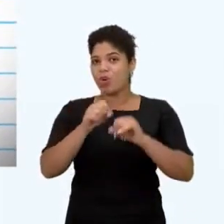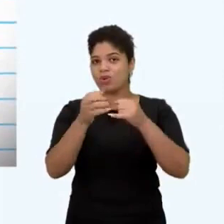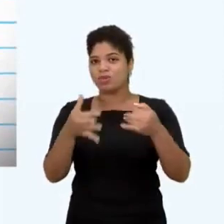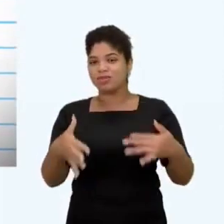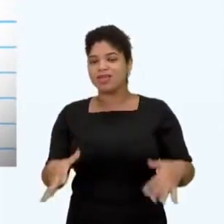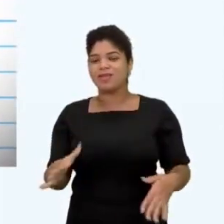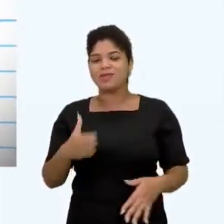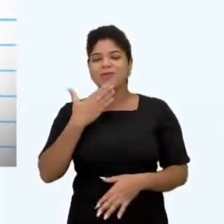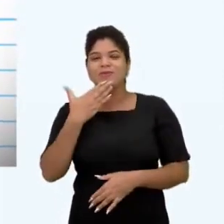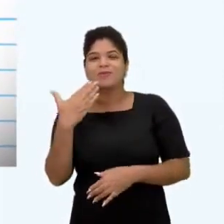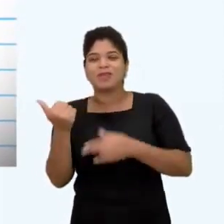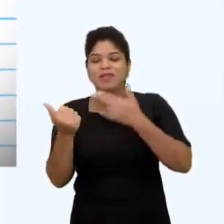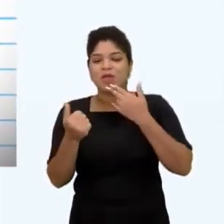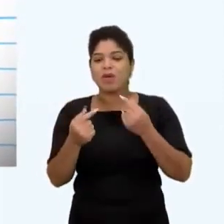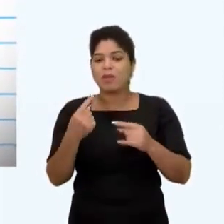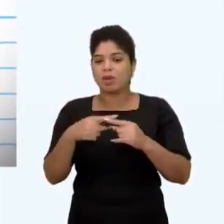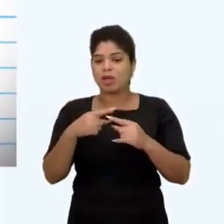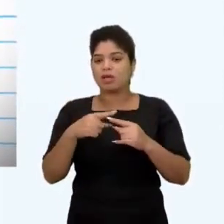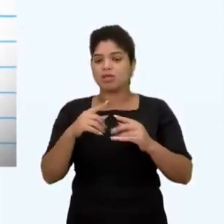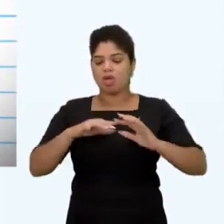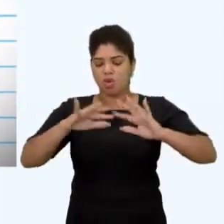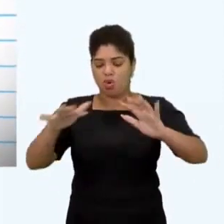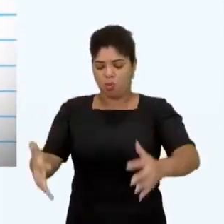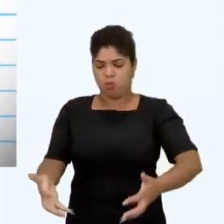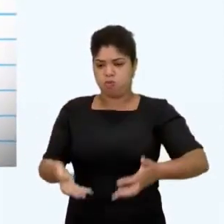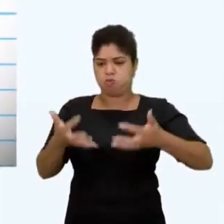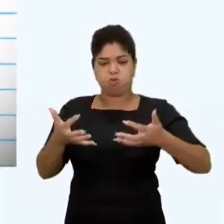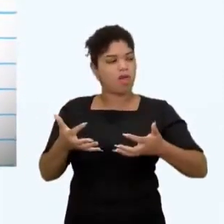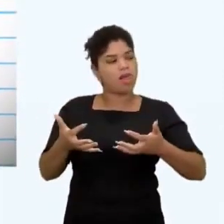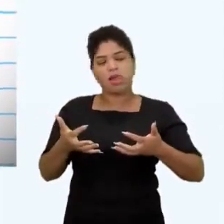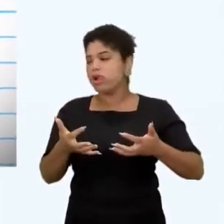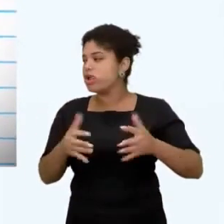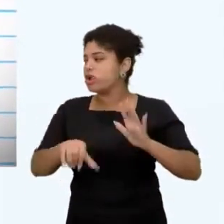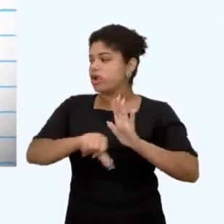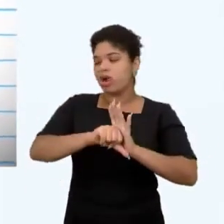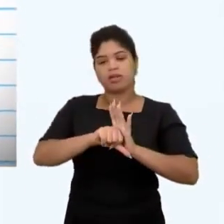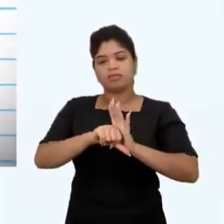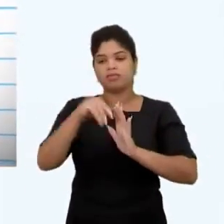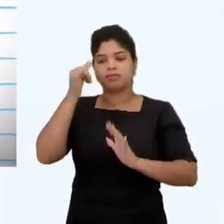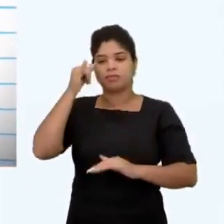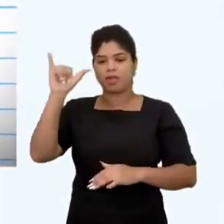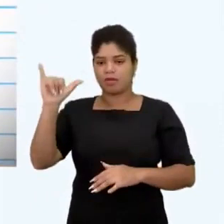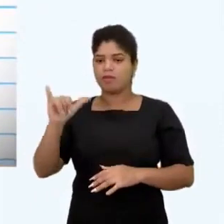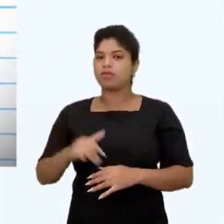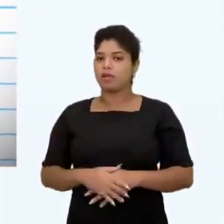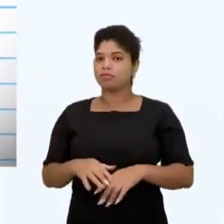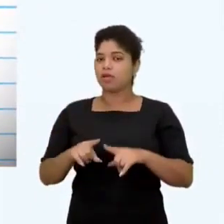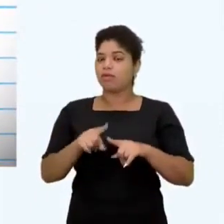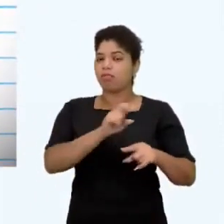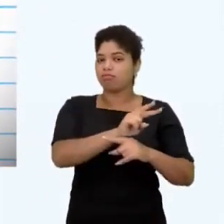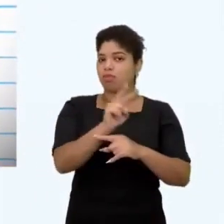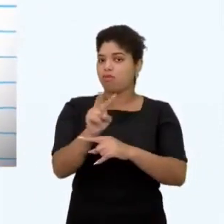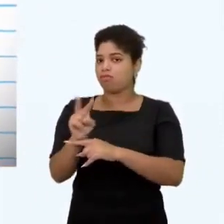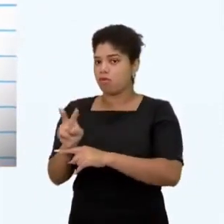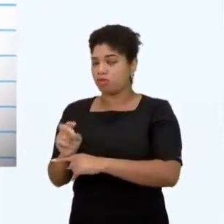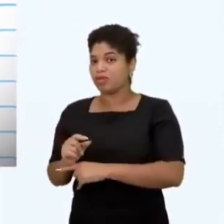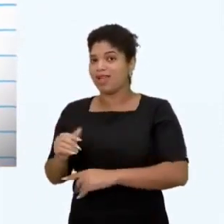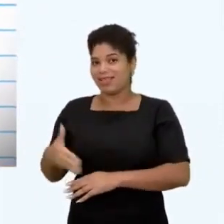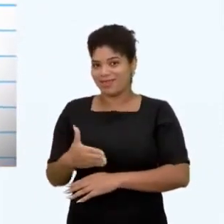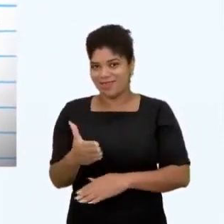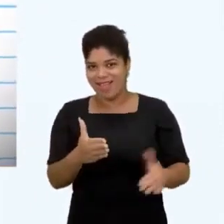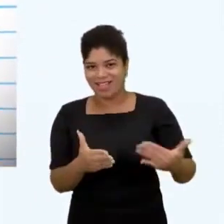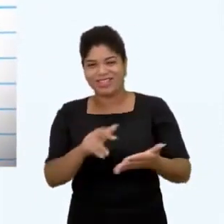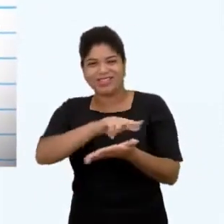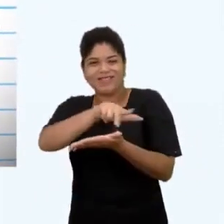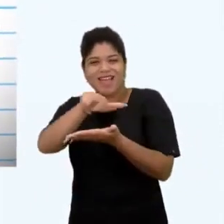de iniciativas como o fim da pesca ilegal, a proteção e restauração dos ecossistemas marinhos e costeiros, a implementação de planos de